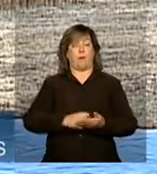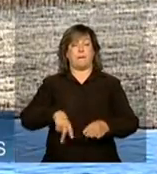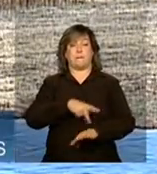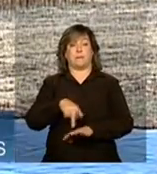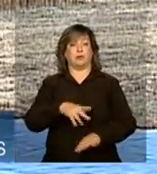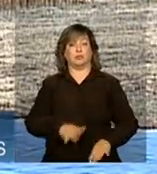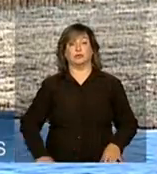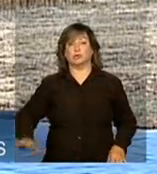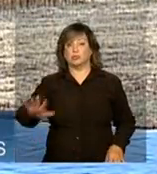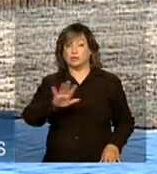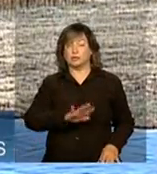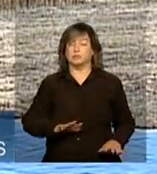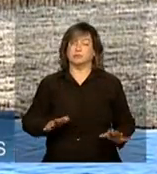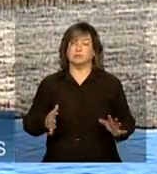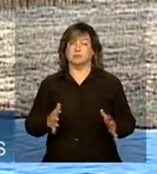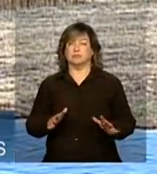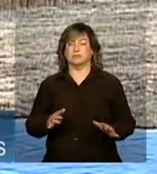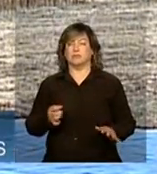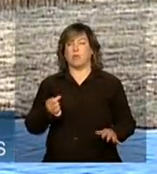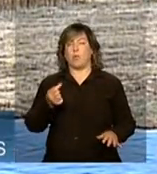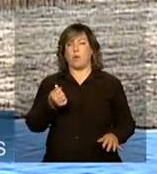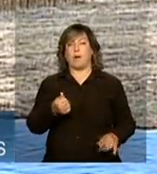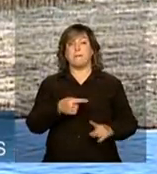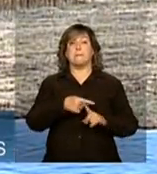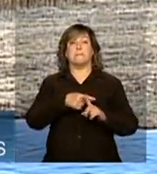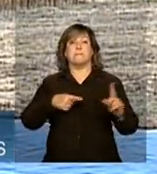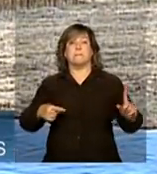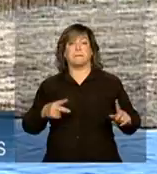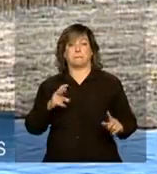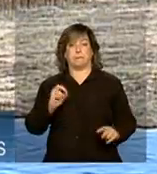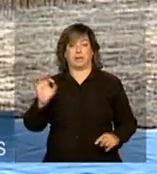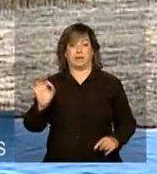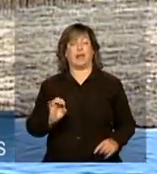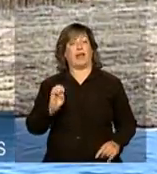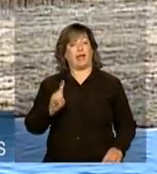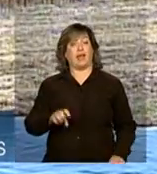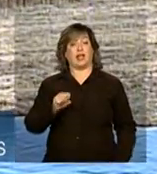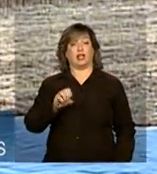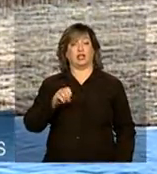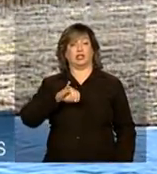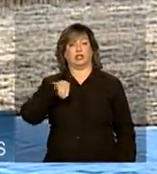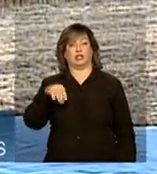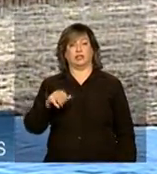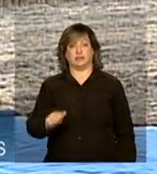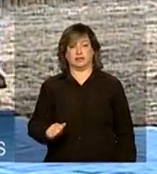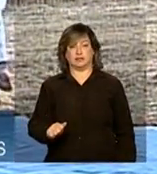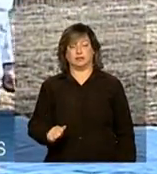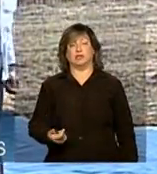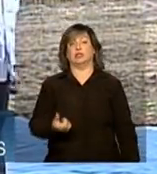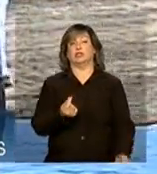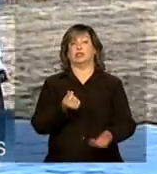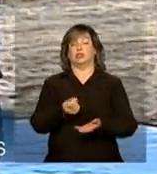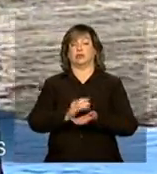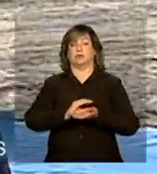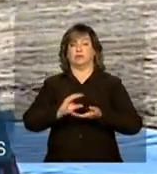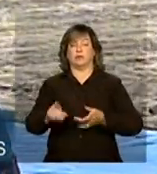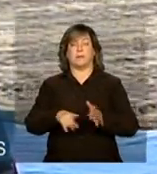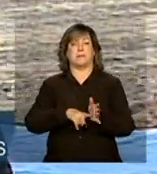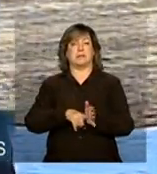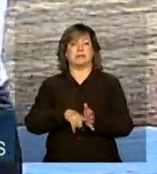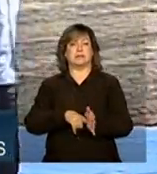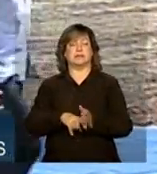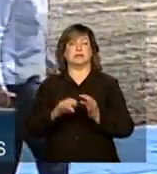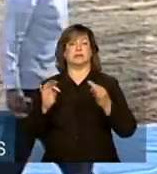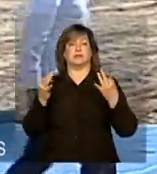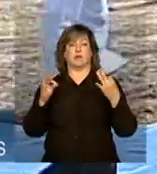país praticamente quase a metade é de soja os investimentos em pesquisa e também em